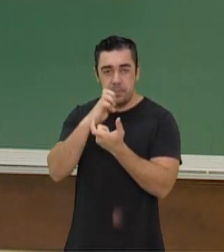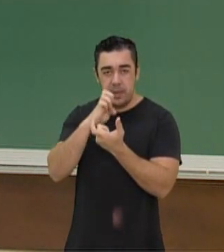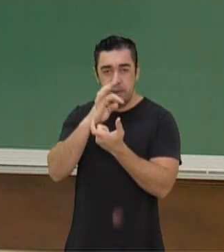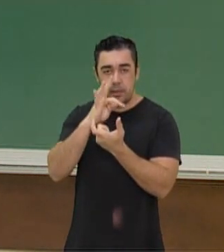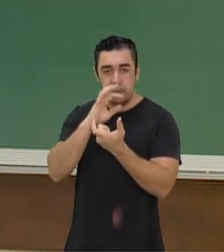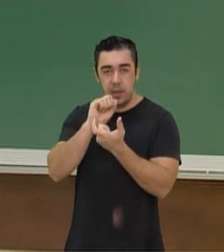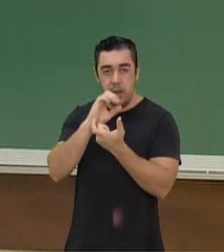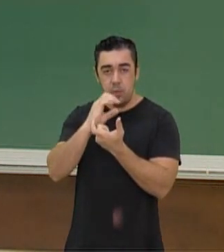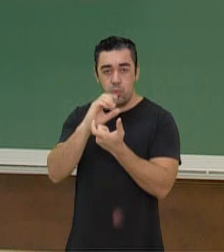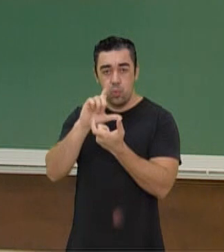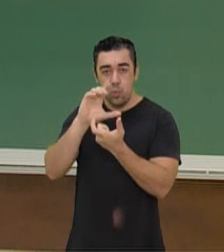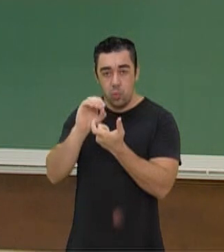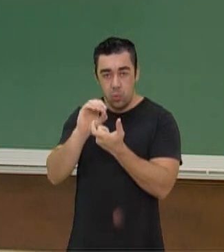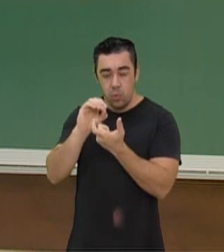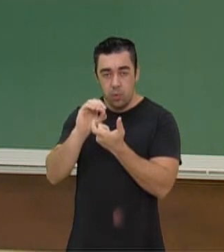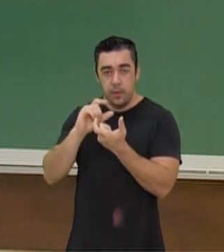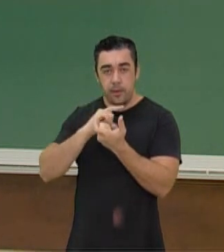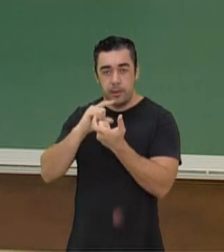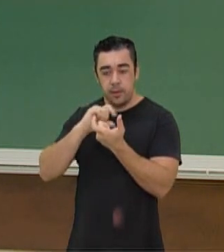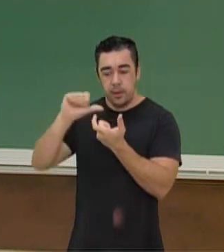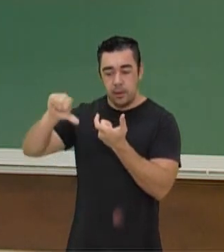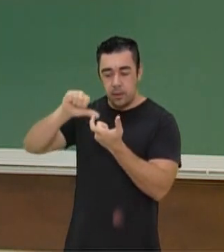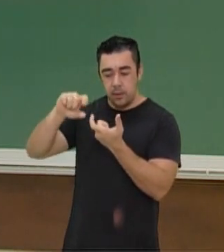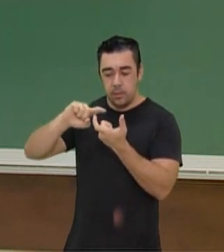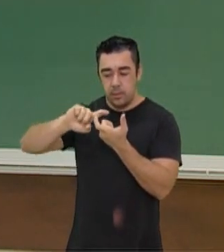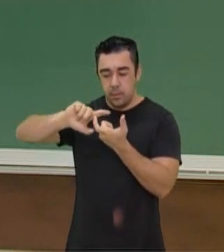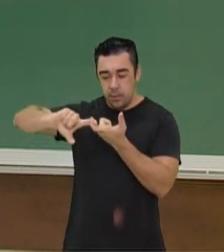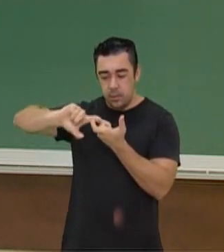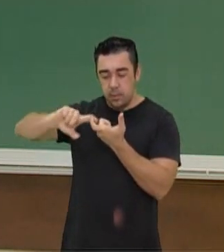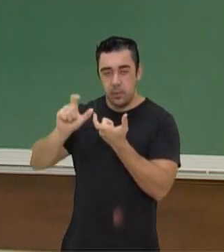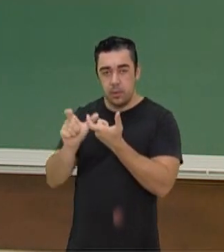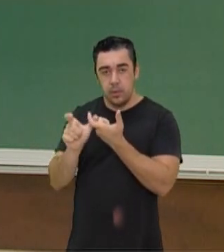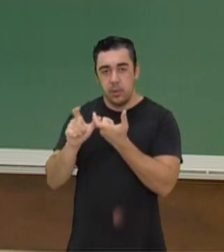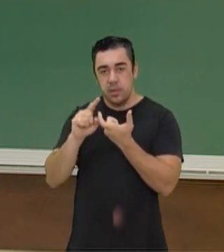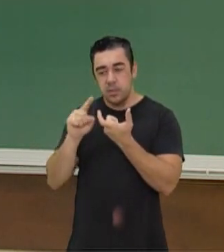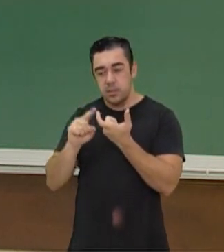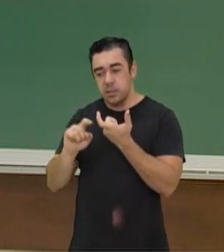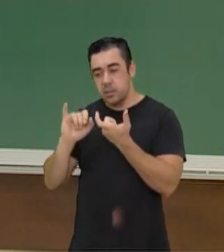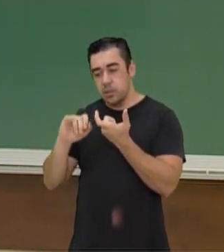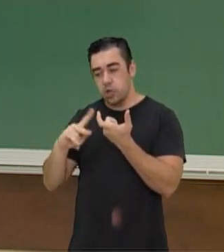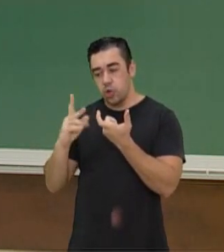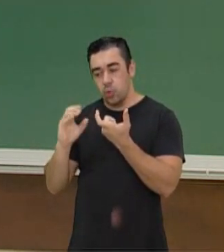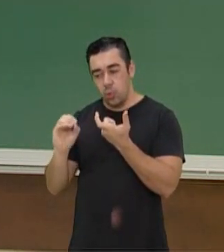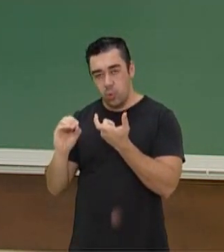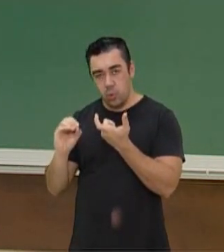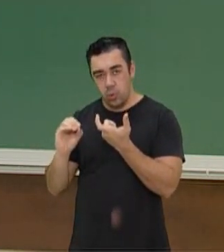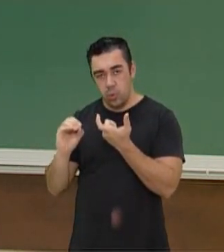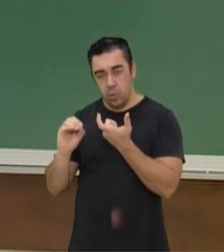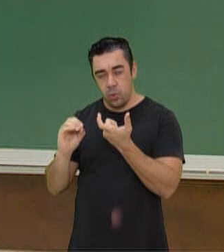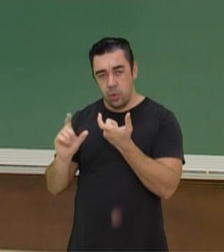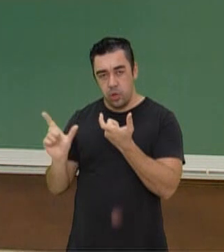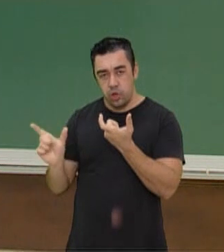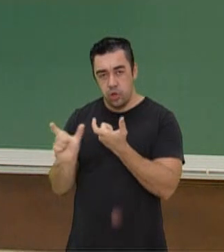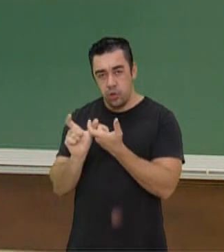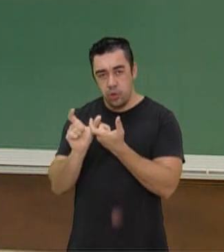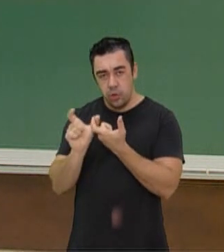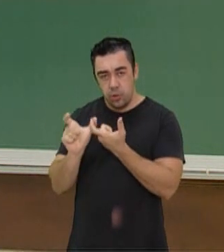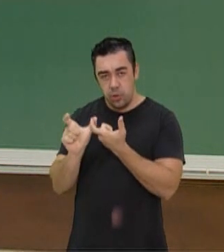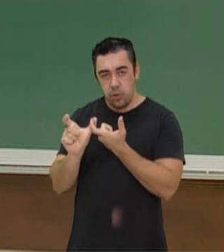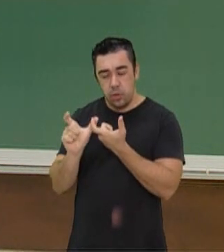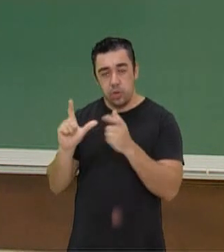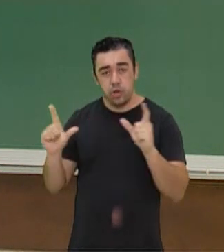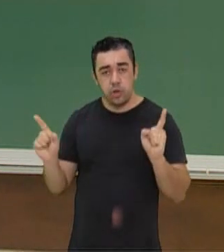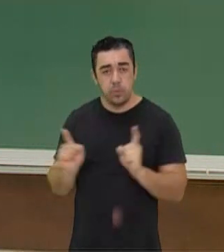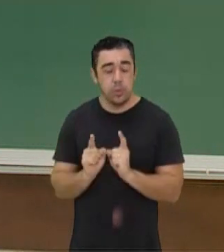E daí temos a derivada dela, que é espetáculozinhos, por exemplo, né? Então, vamos colocar ali no diminutivo, que é a proposta ali da